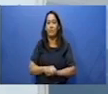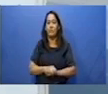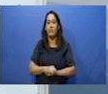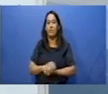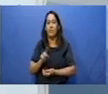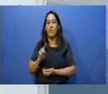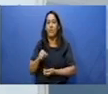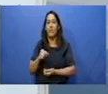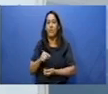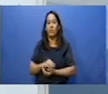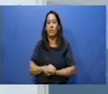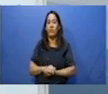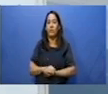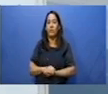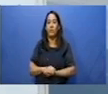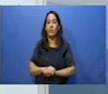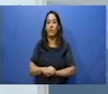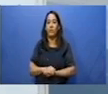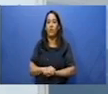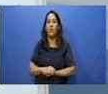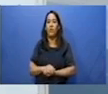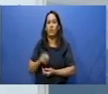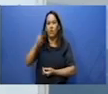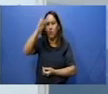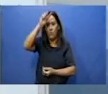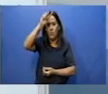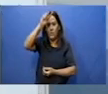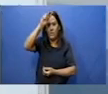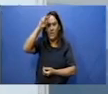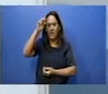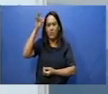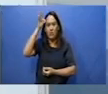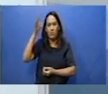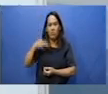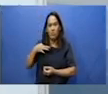Vírgula, mas